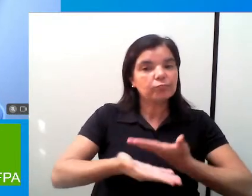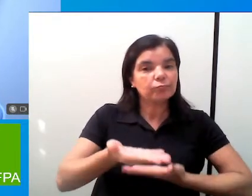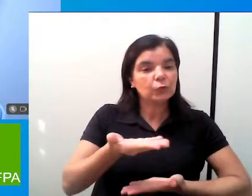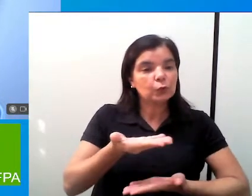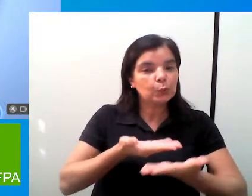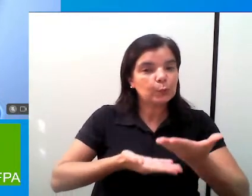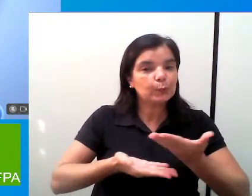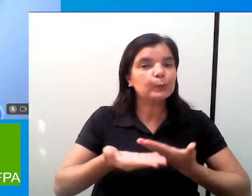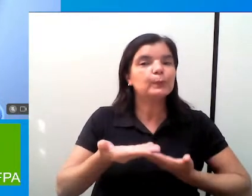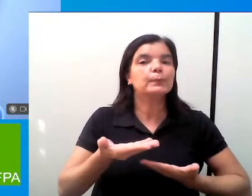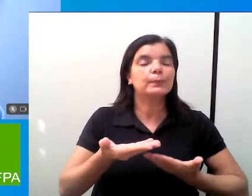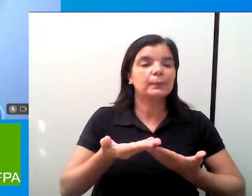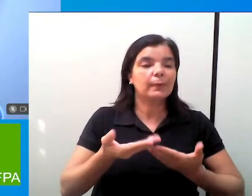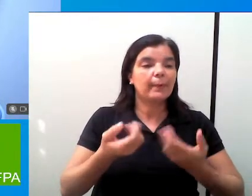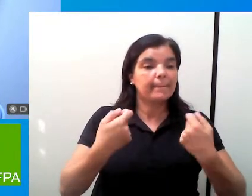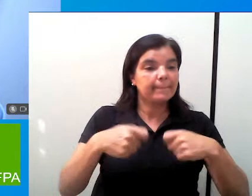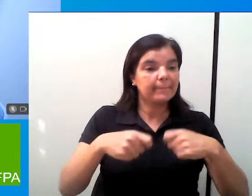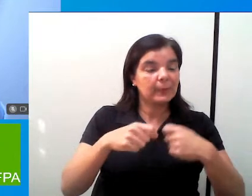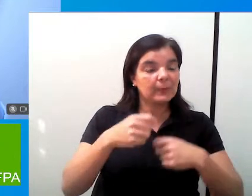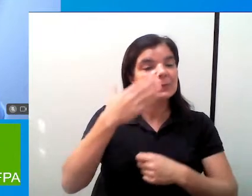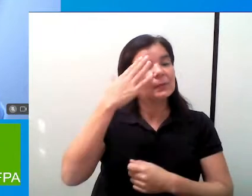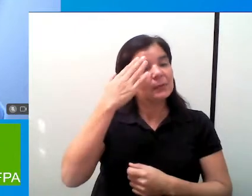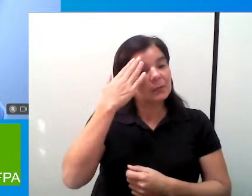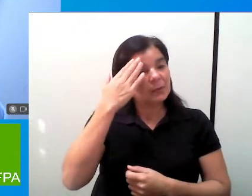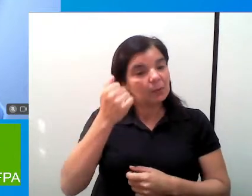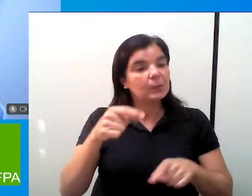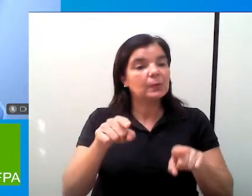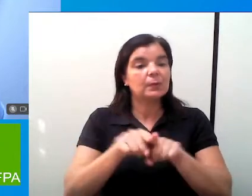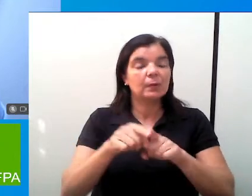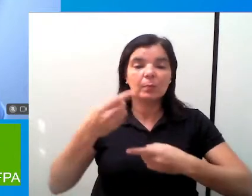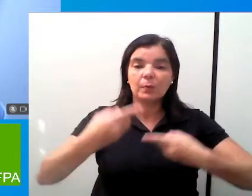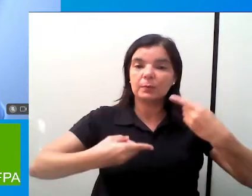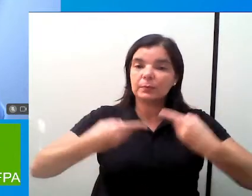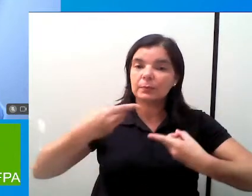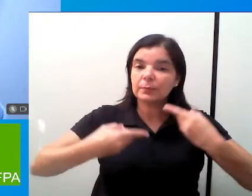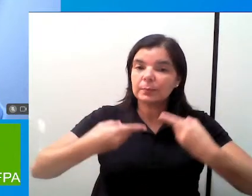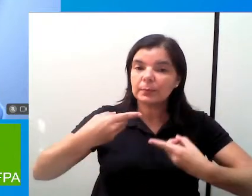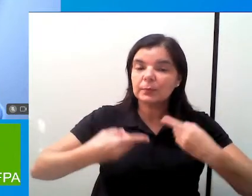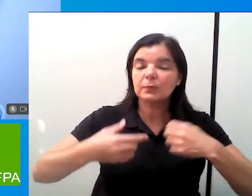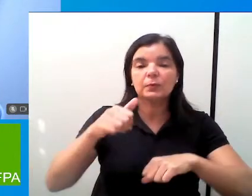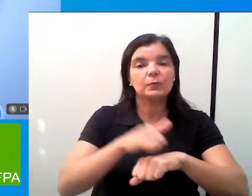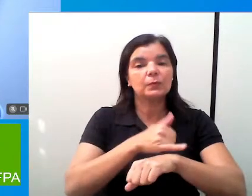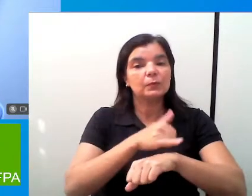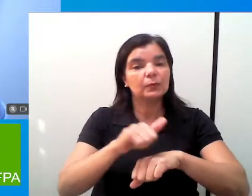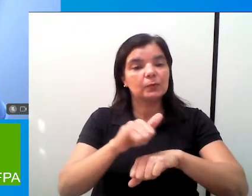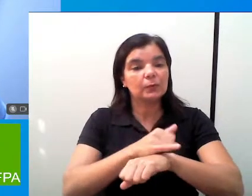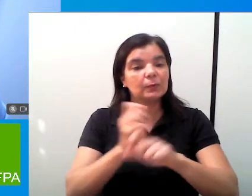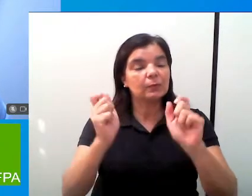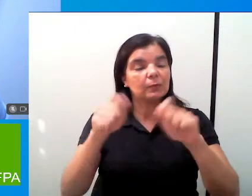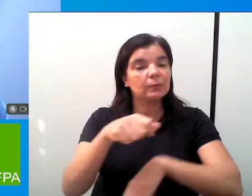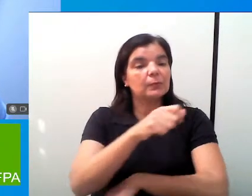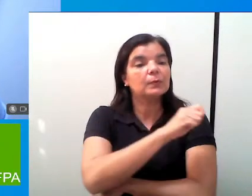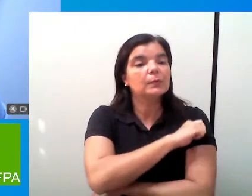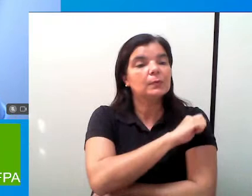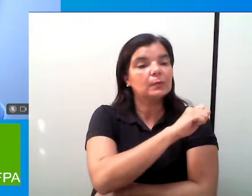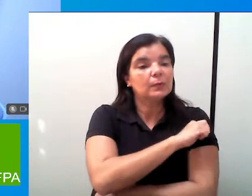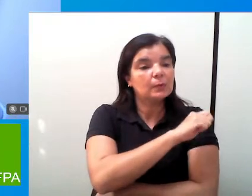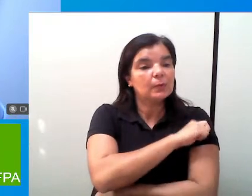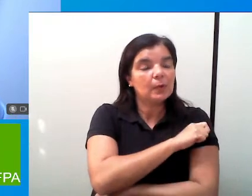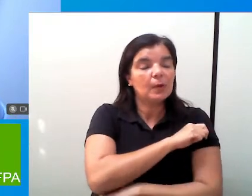opção. Não, a gente precisa pensar também em políticas, né, em estratégias que façam com que o aluno ele